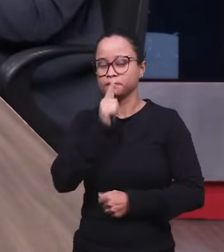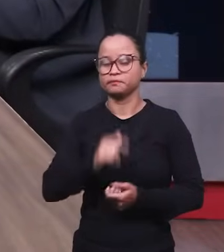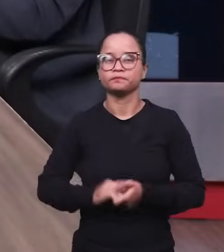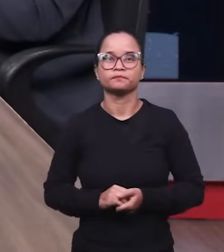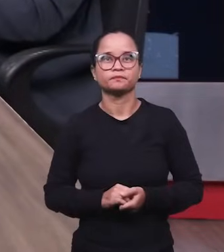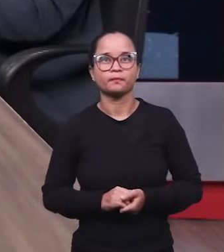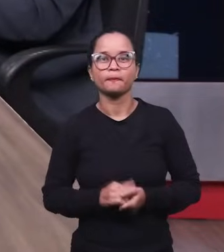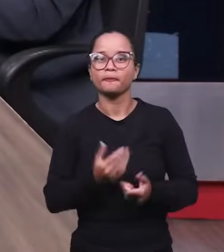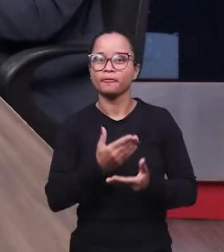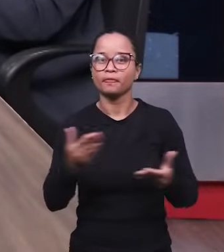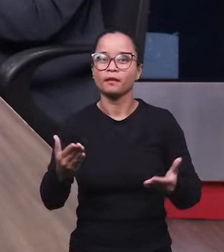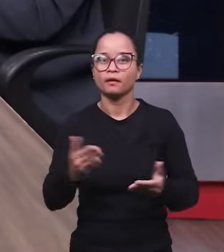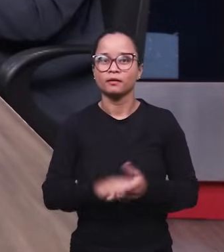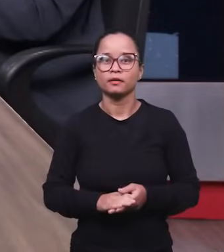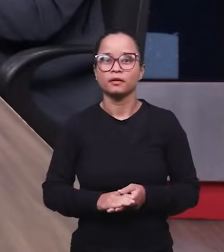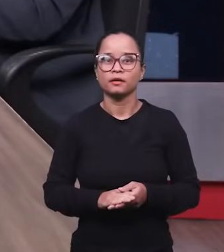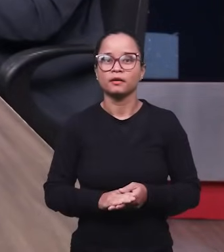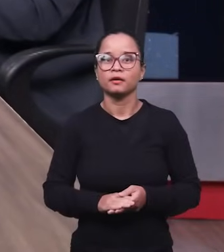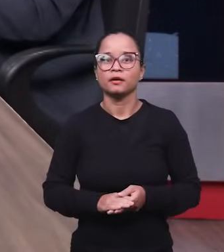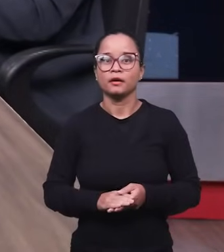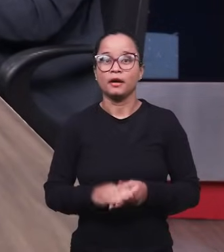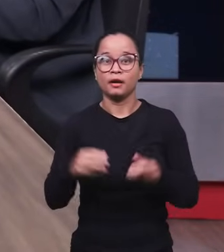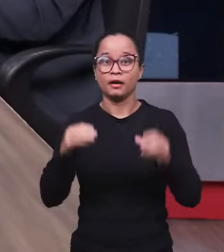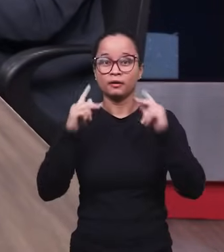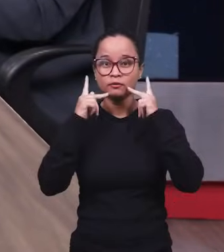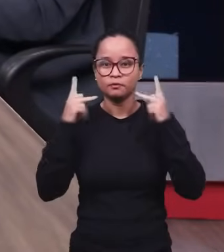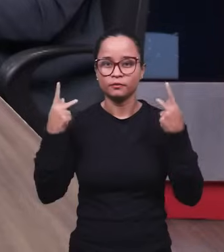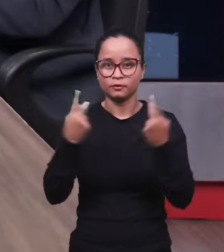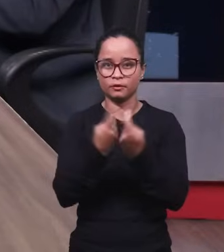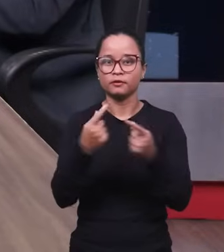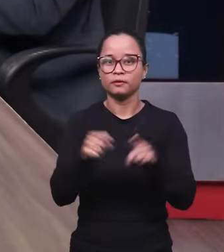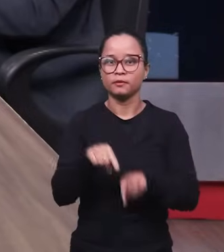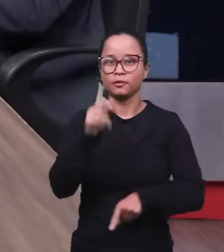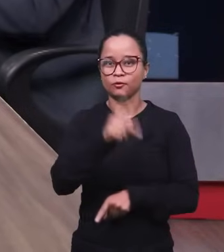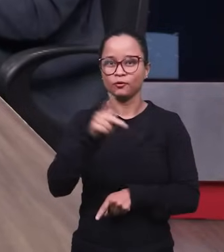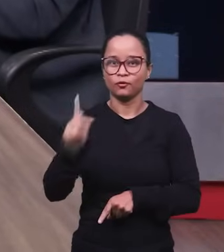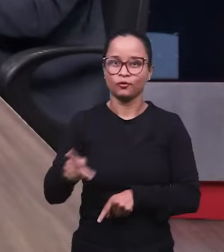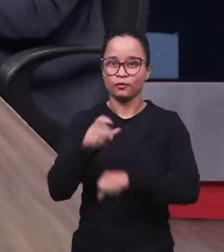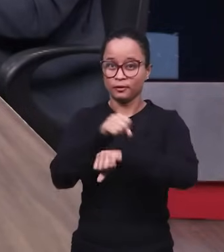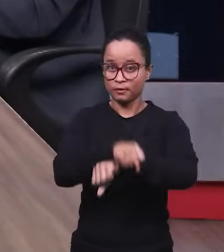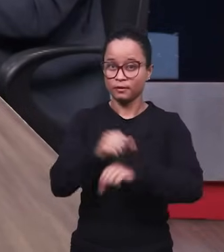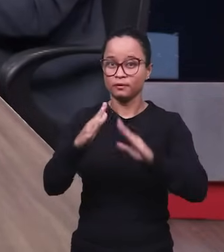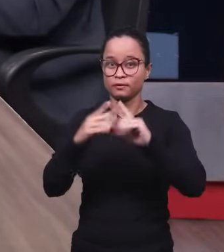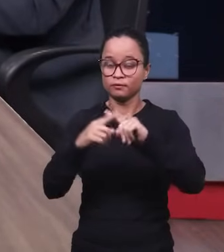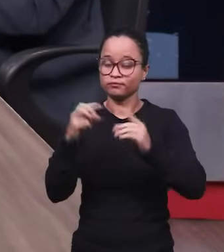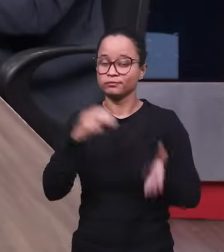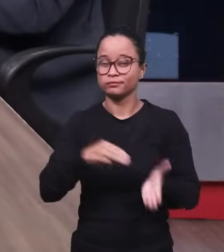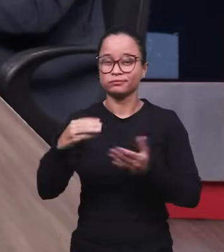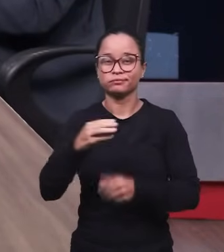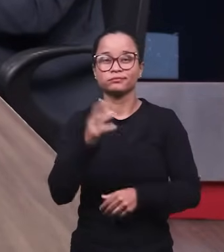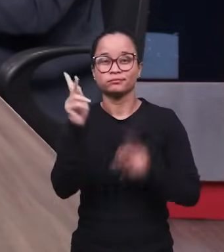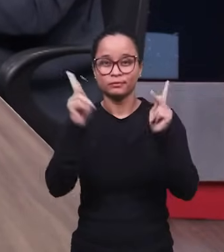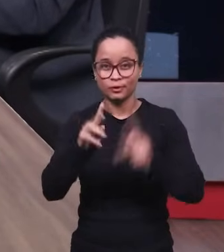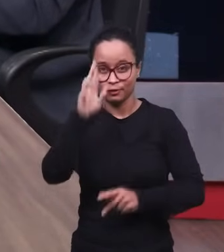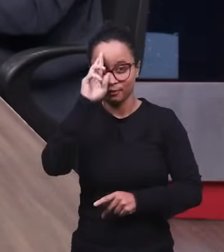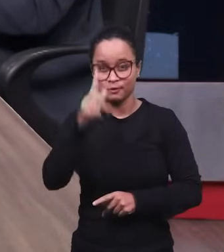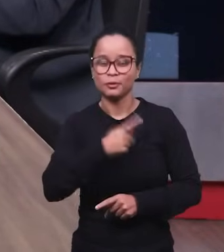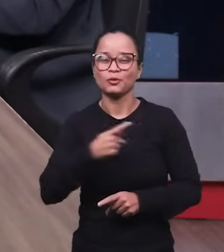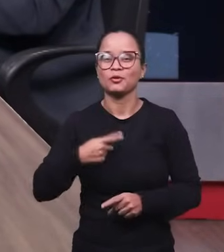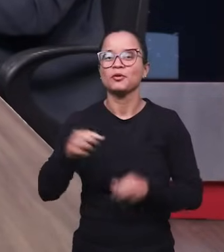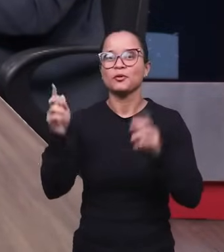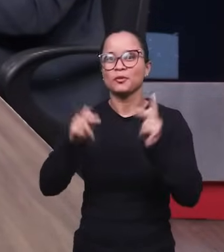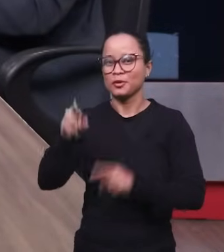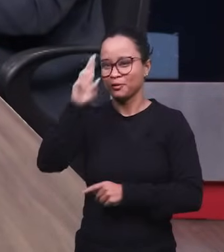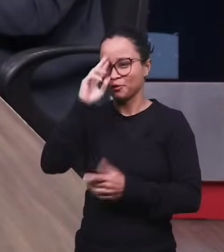Souza, conselho presbiteral e também professor de seminário da Igreja Cristã Maranata. Paz do Senhor, pastor. Paz do Senhor, William.